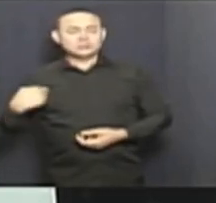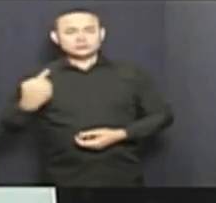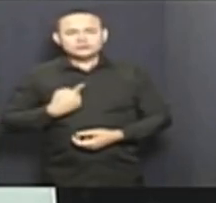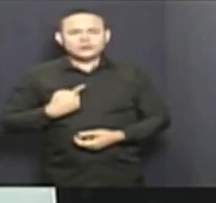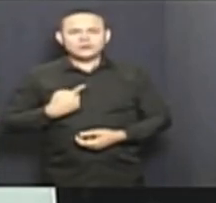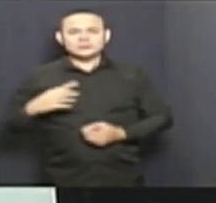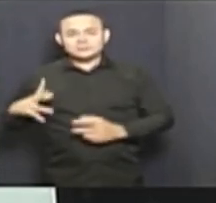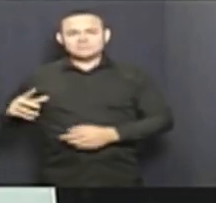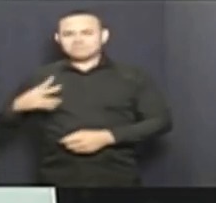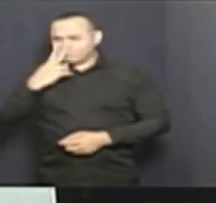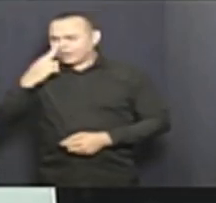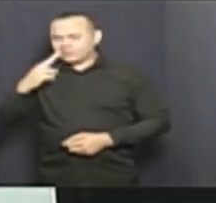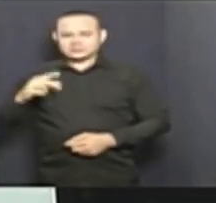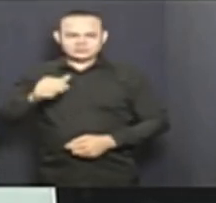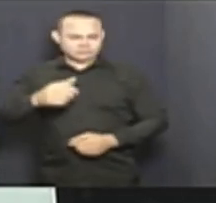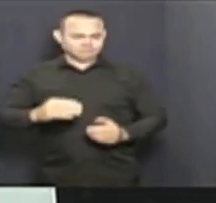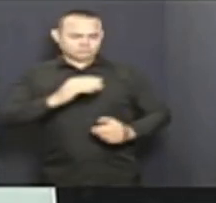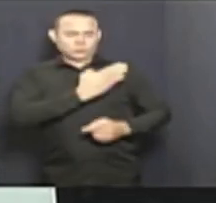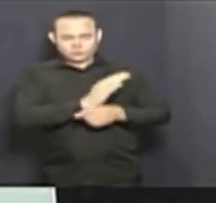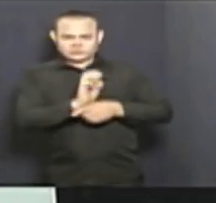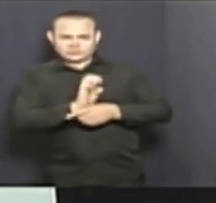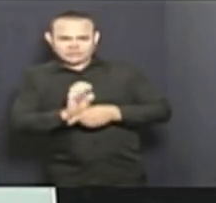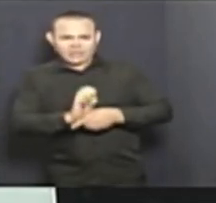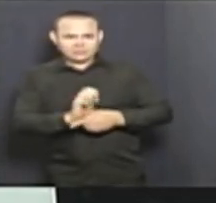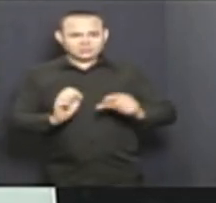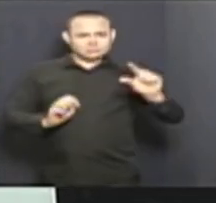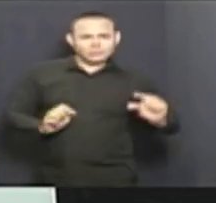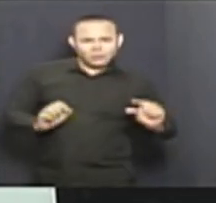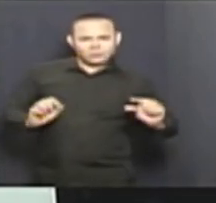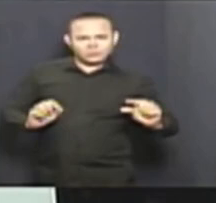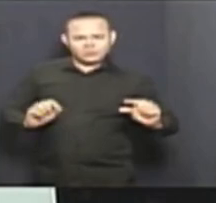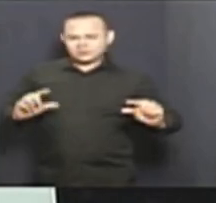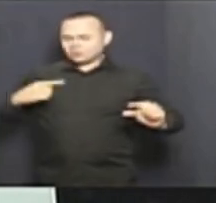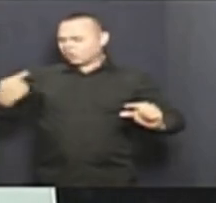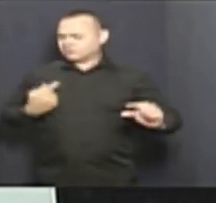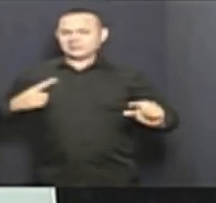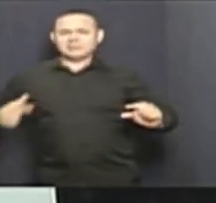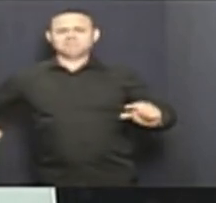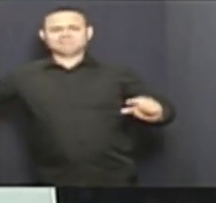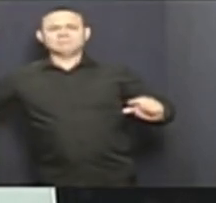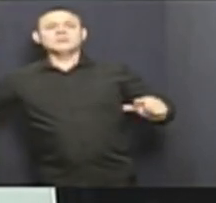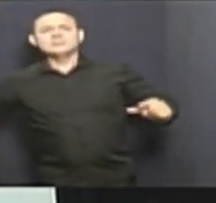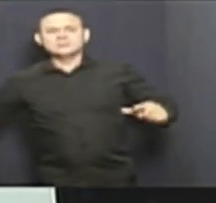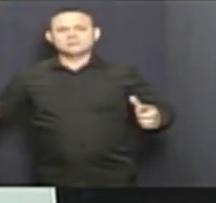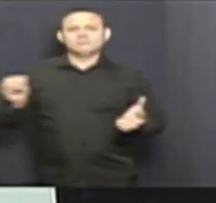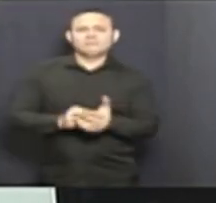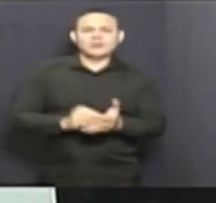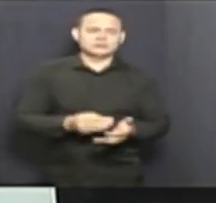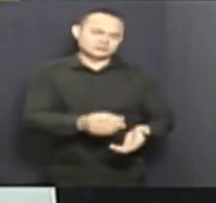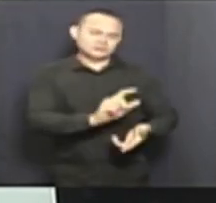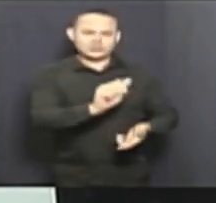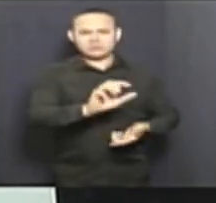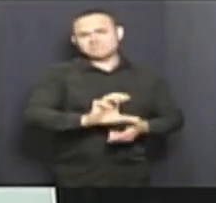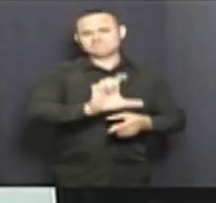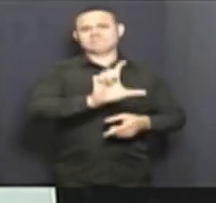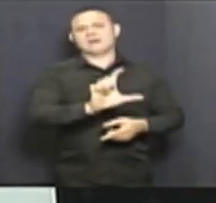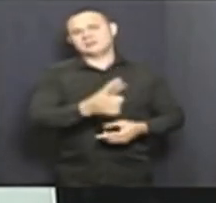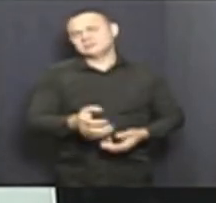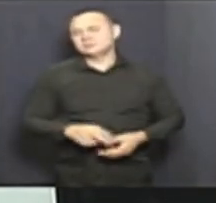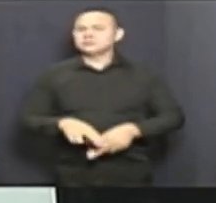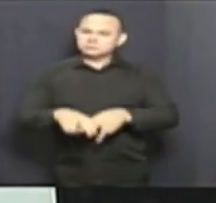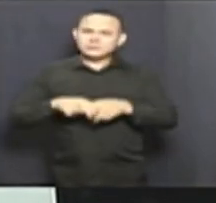o narcotráfico que representa 42% dos detidos em nossas cadeias públicas então é